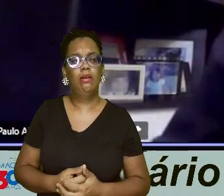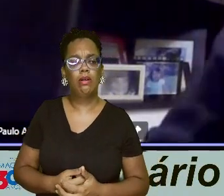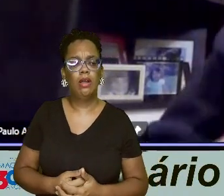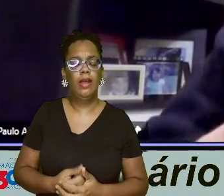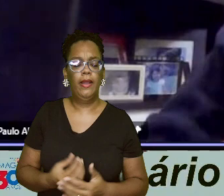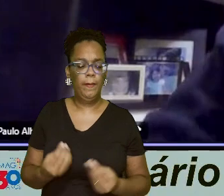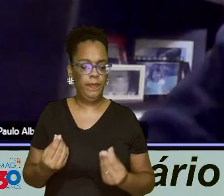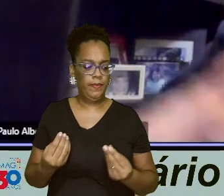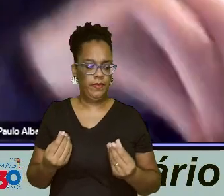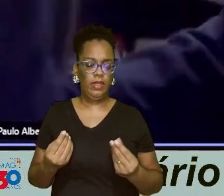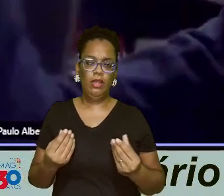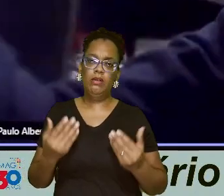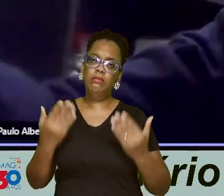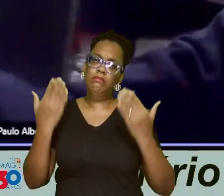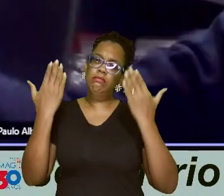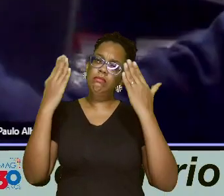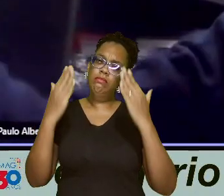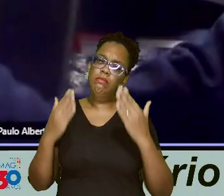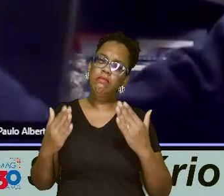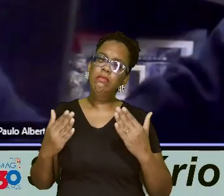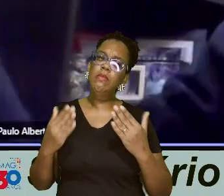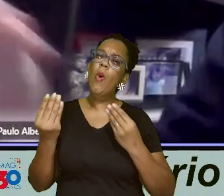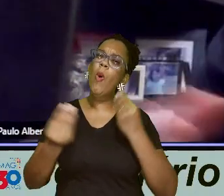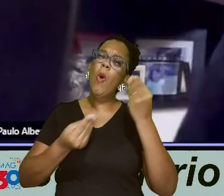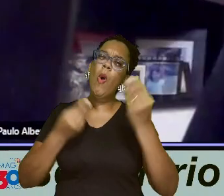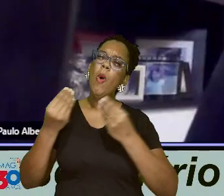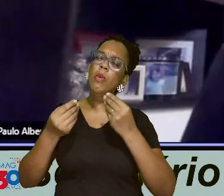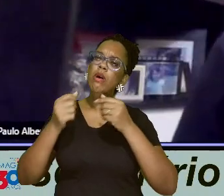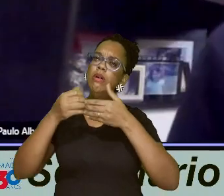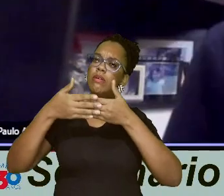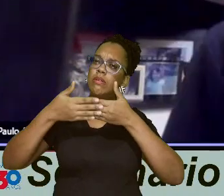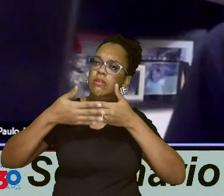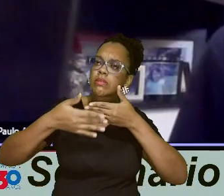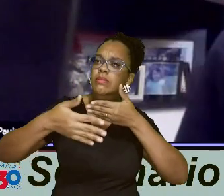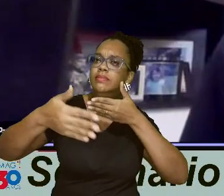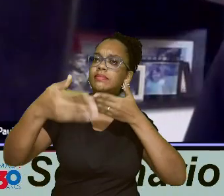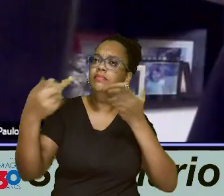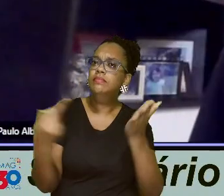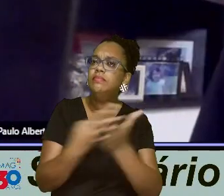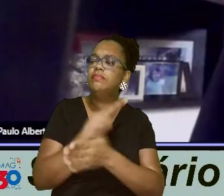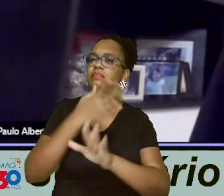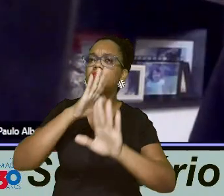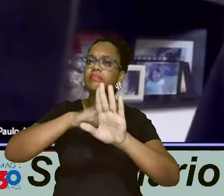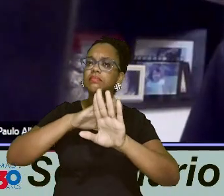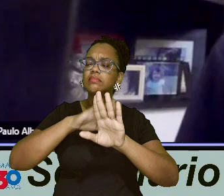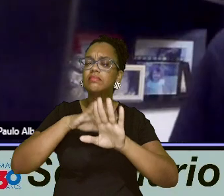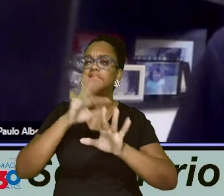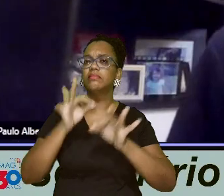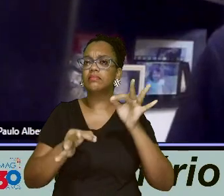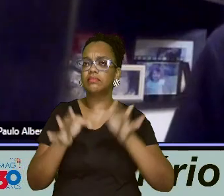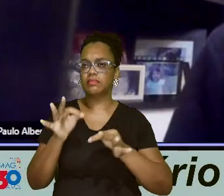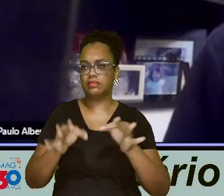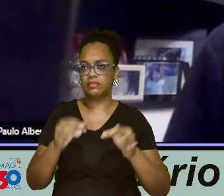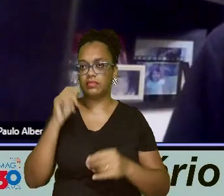a verificação do reflexo desse precedente em segundo grau de jurisdição. Porque